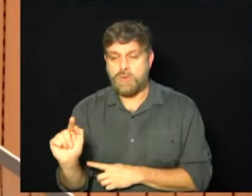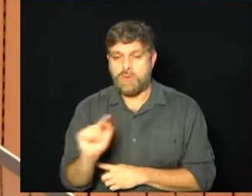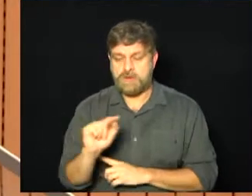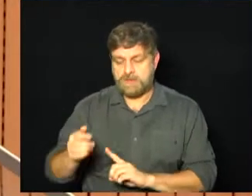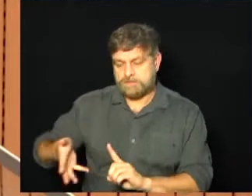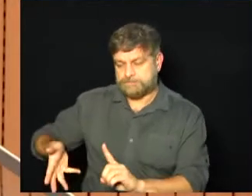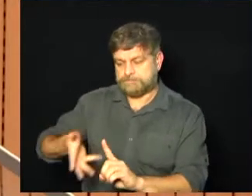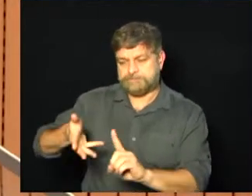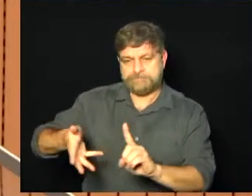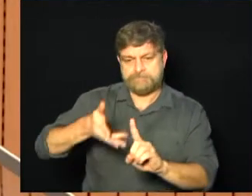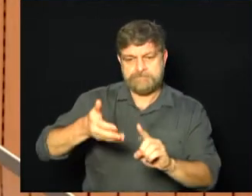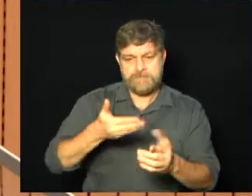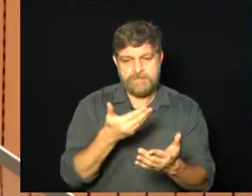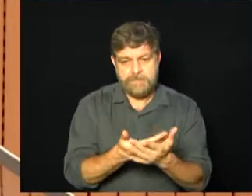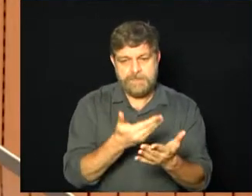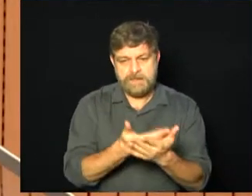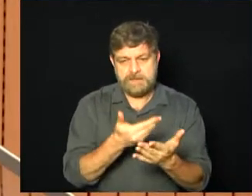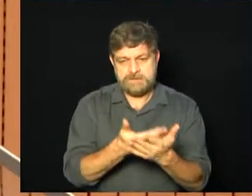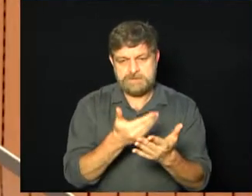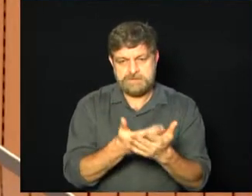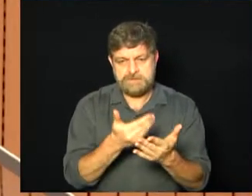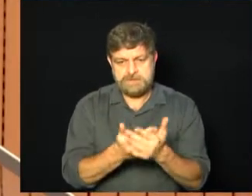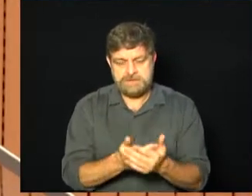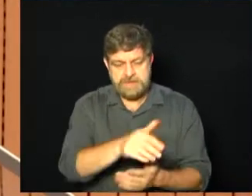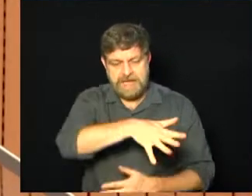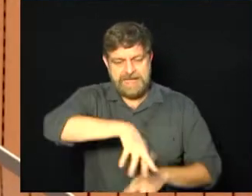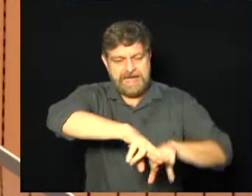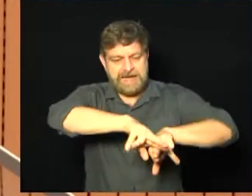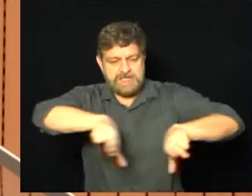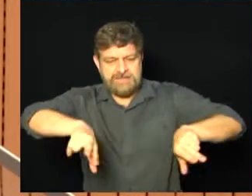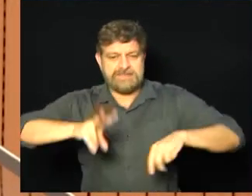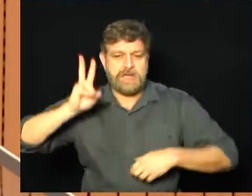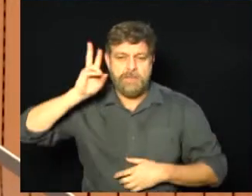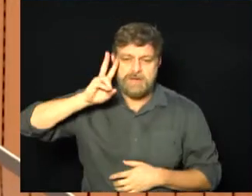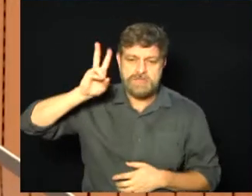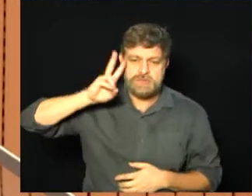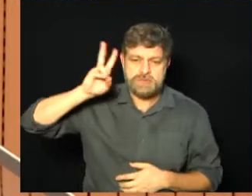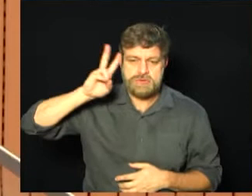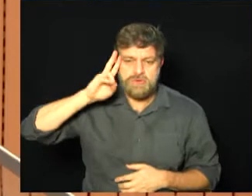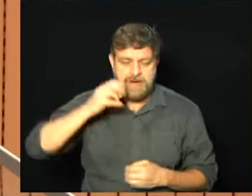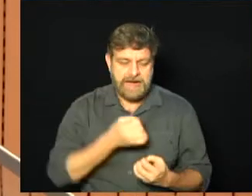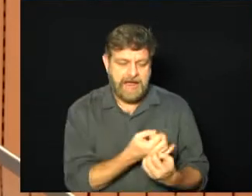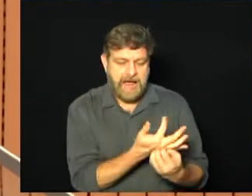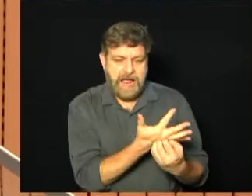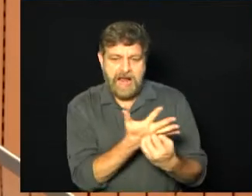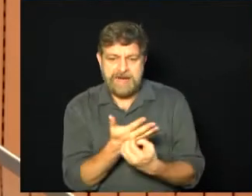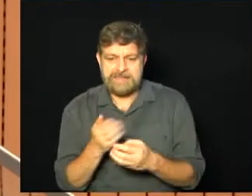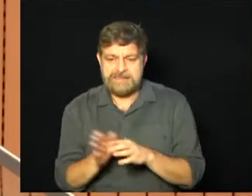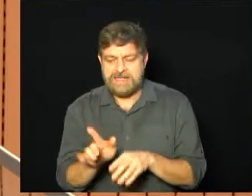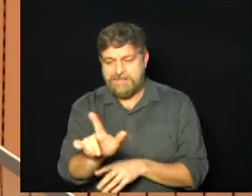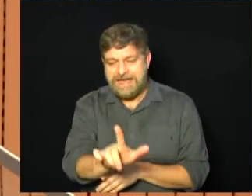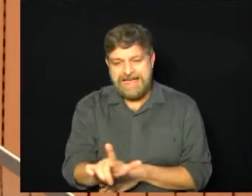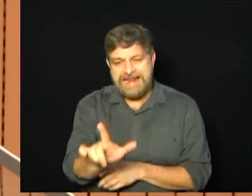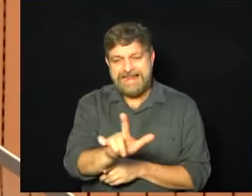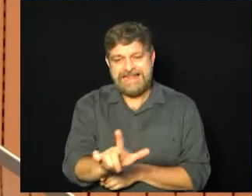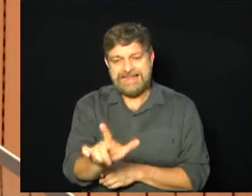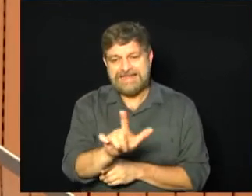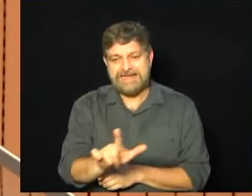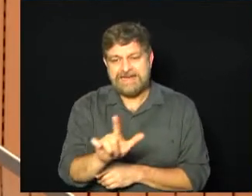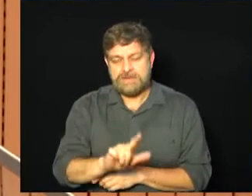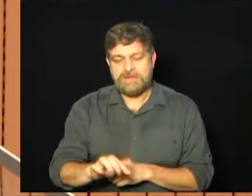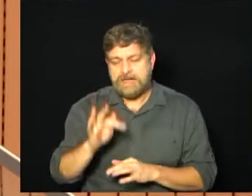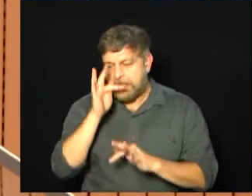para estudos diletantes em outras áreas, como história, artes e literatura e também